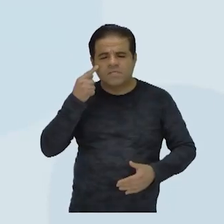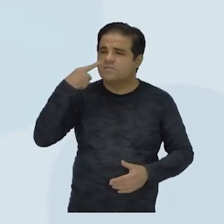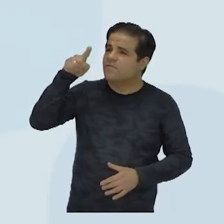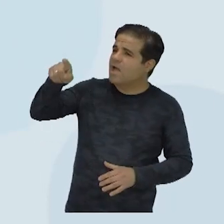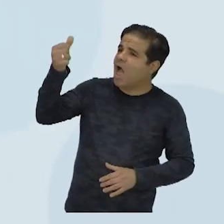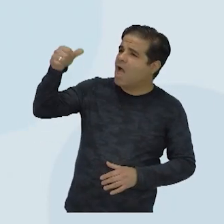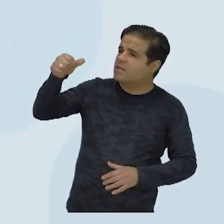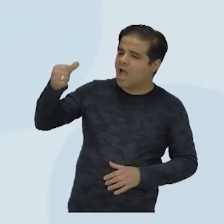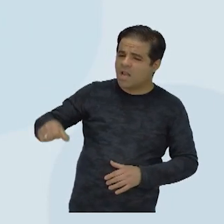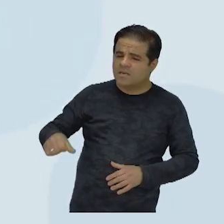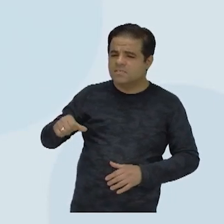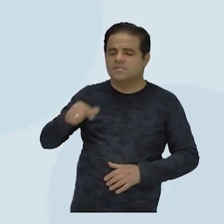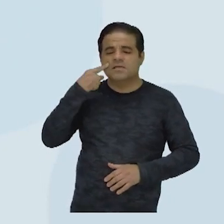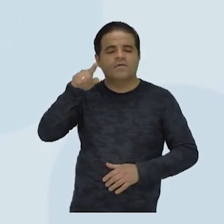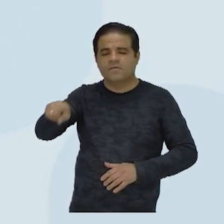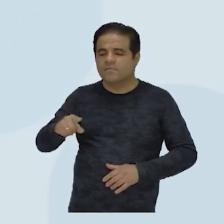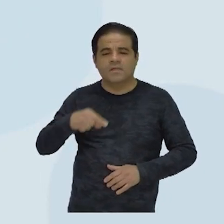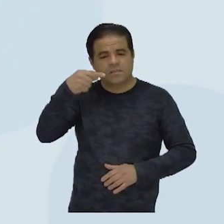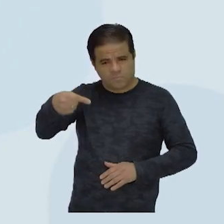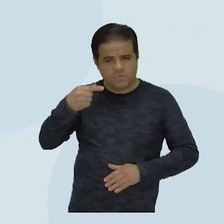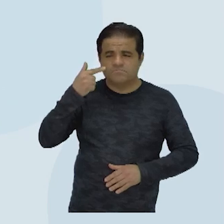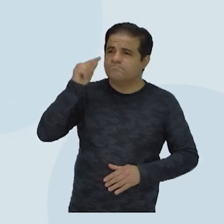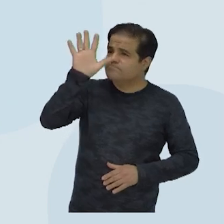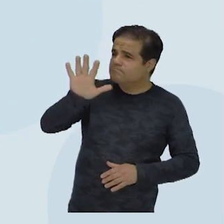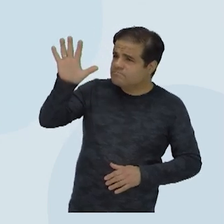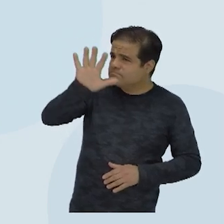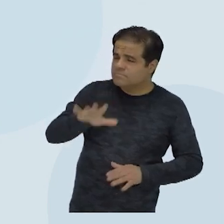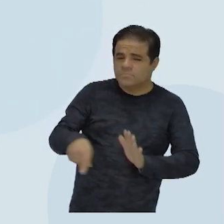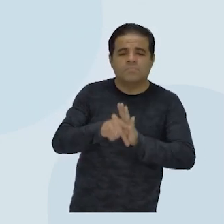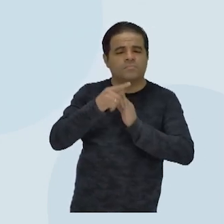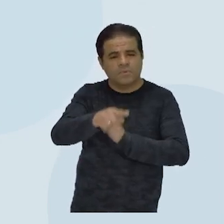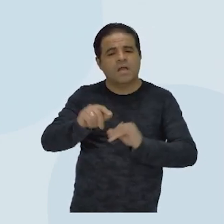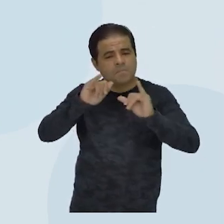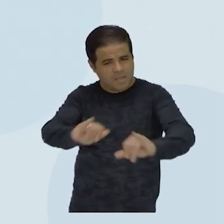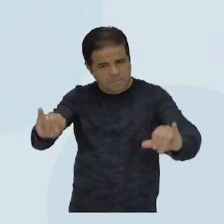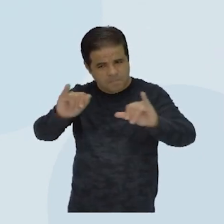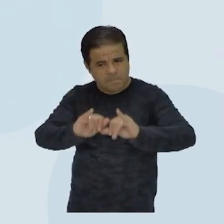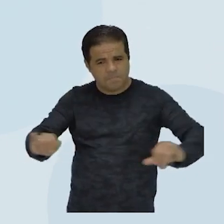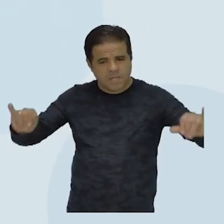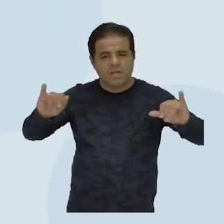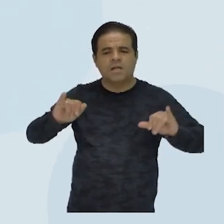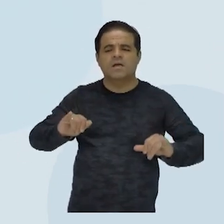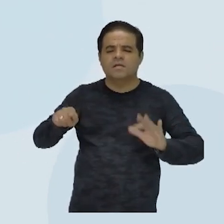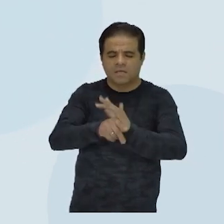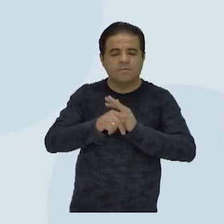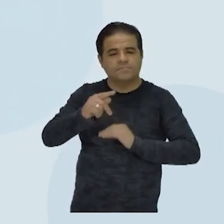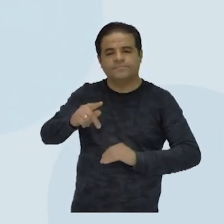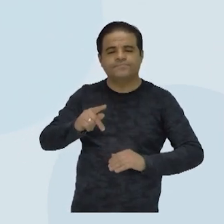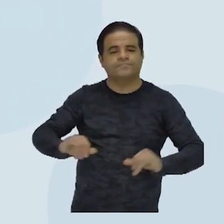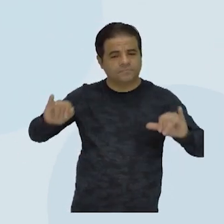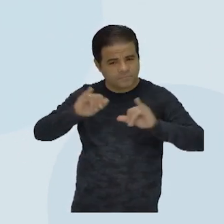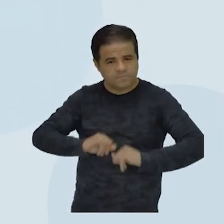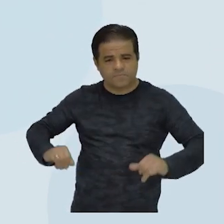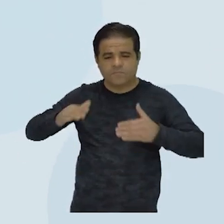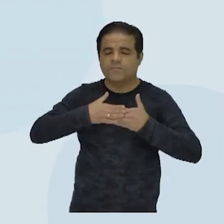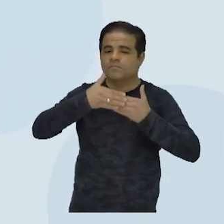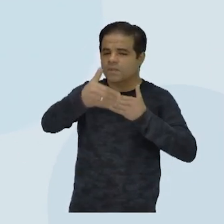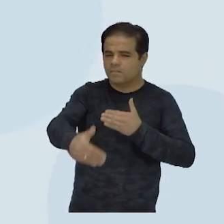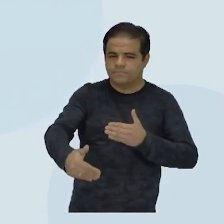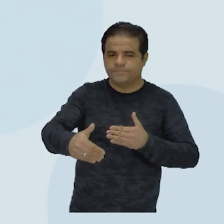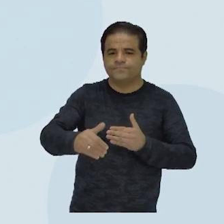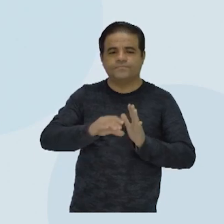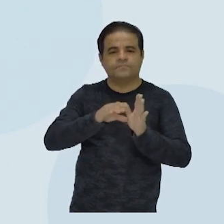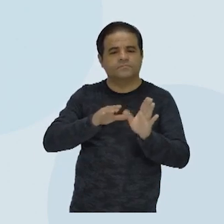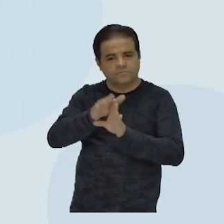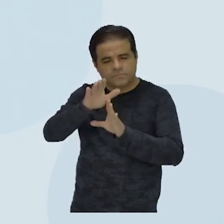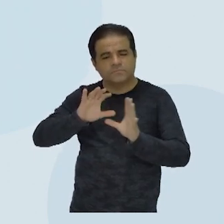analisem, então, essa imagem. A partir dessa imagem, que ela faz parte de uma campanha, Ela faz parte da campanha do